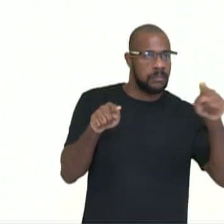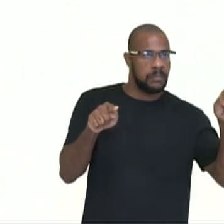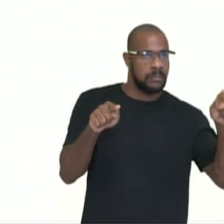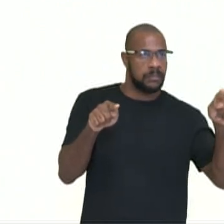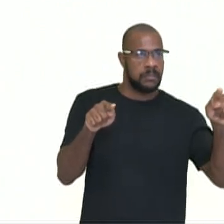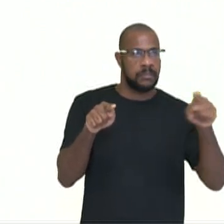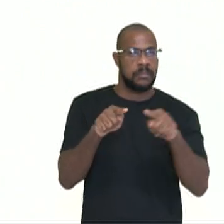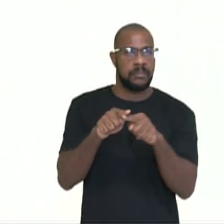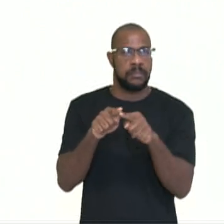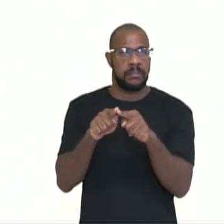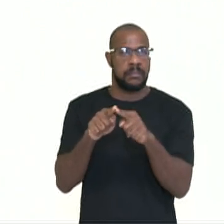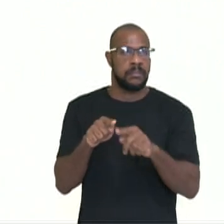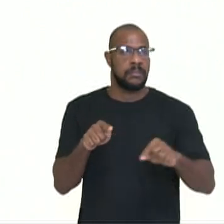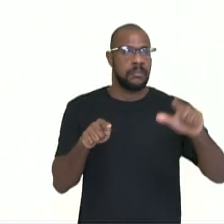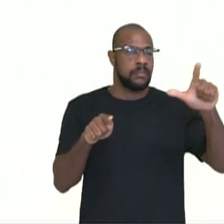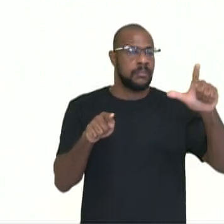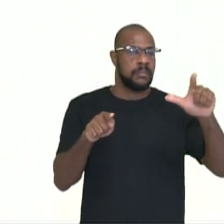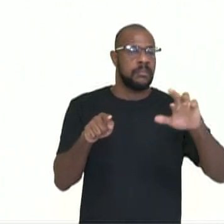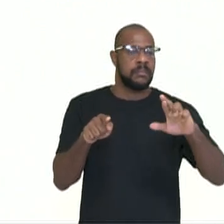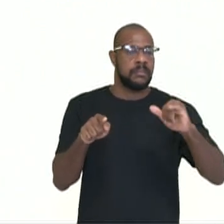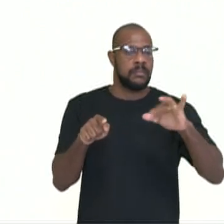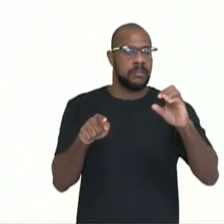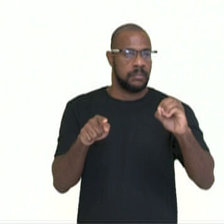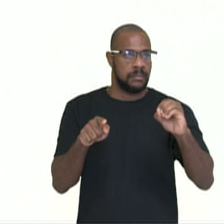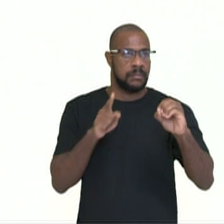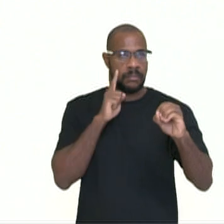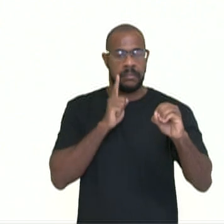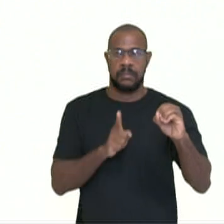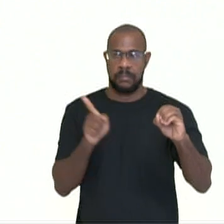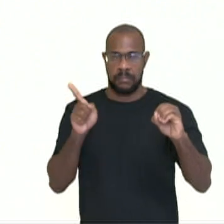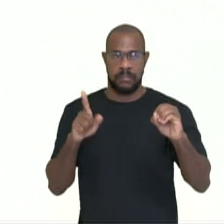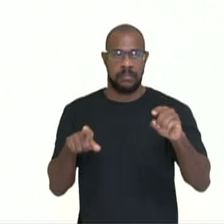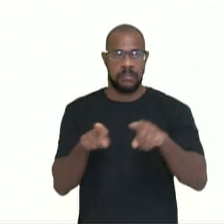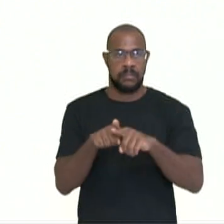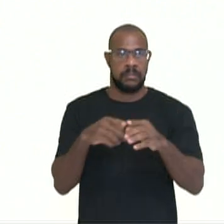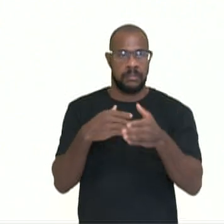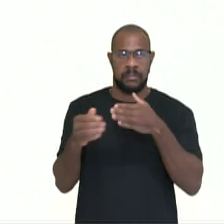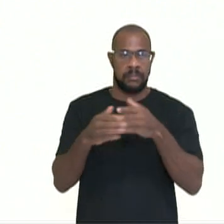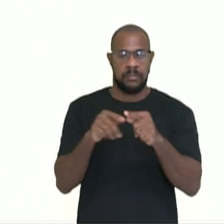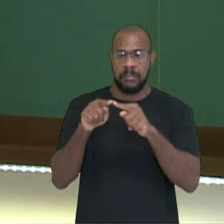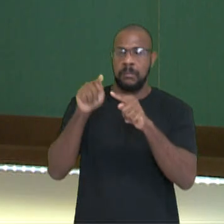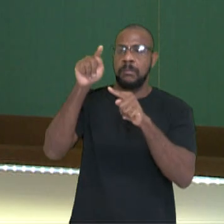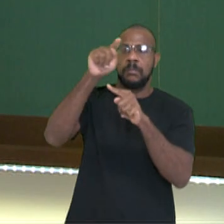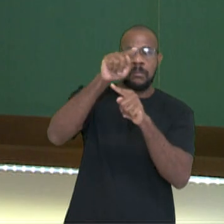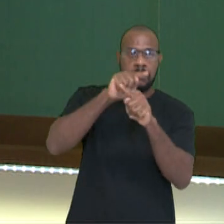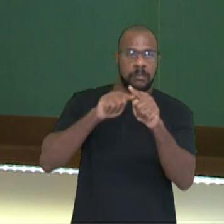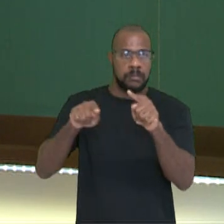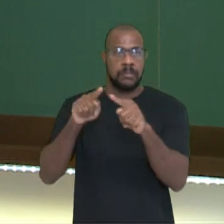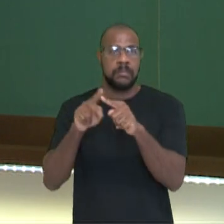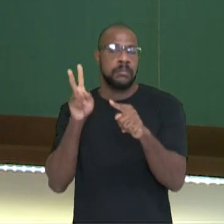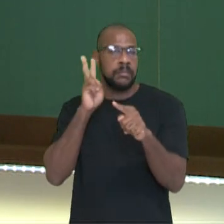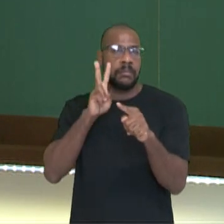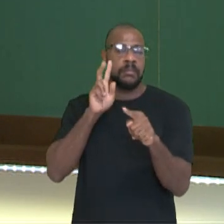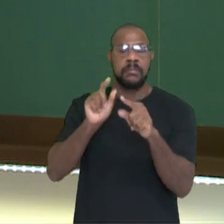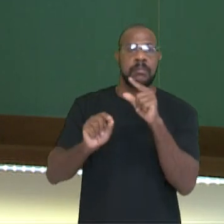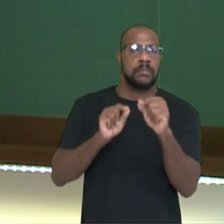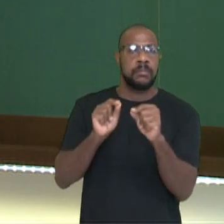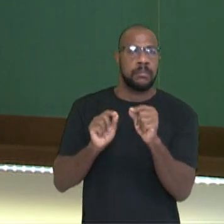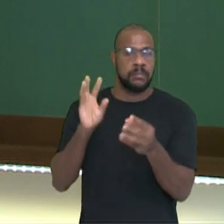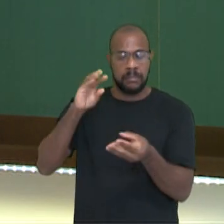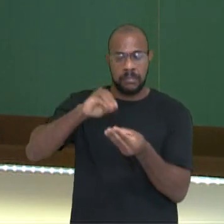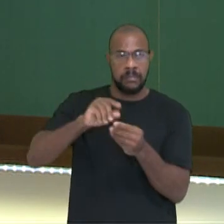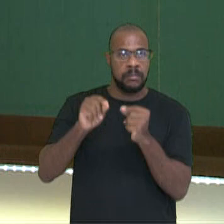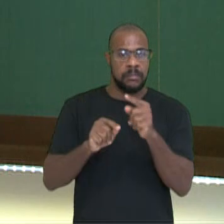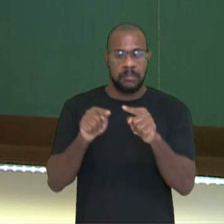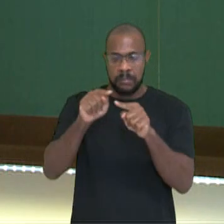Rzinho significa raio, que é a distância da origem até qualquer ponto da circunferência. Lembrando que o